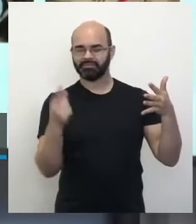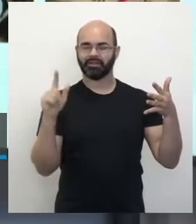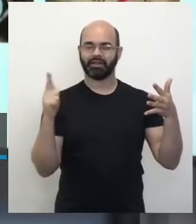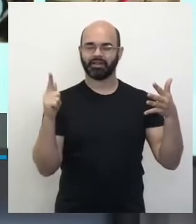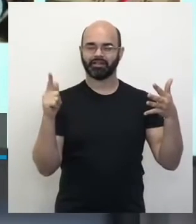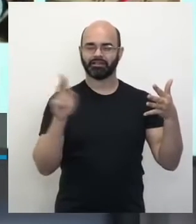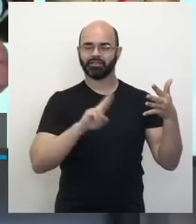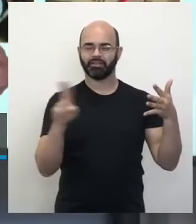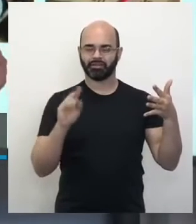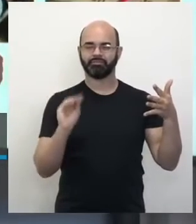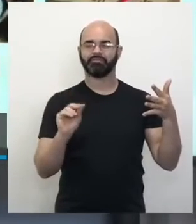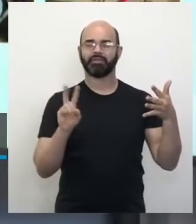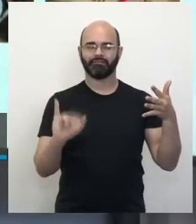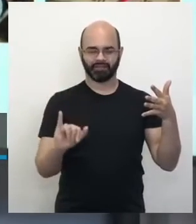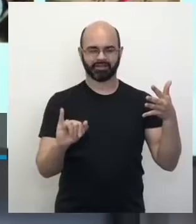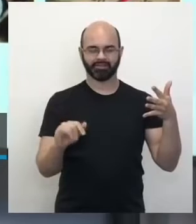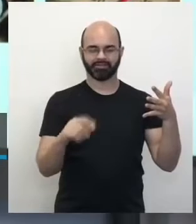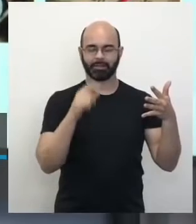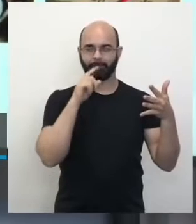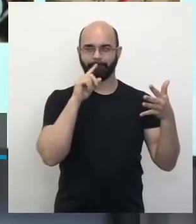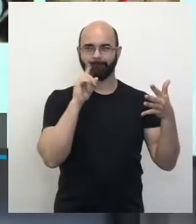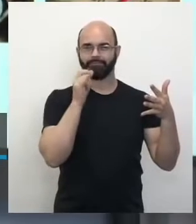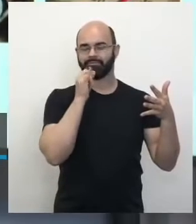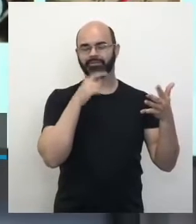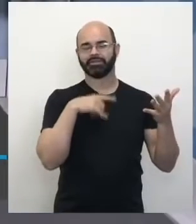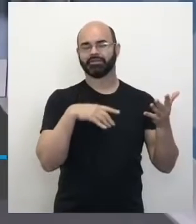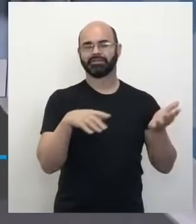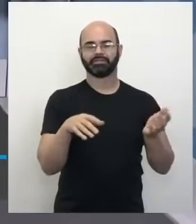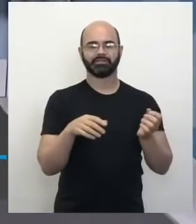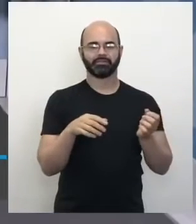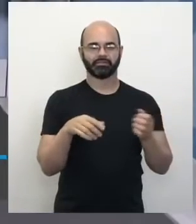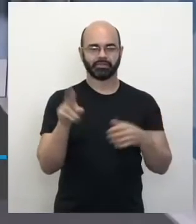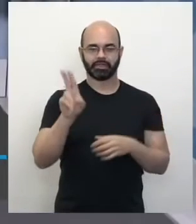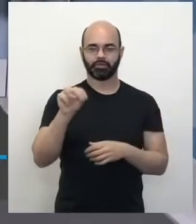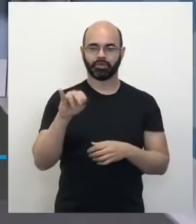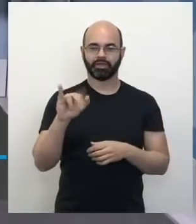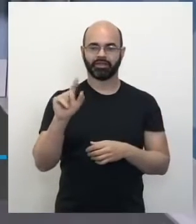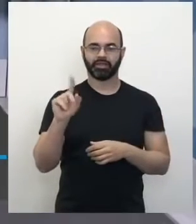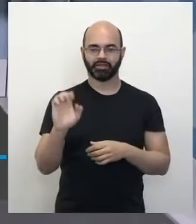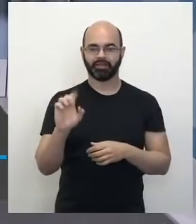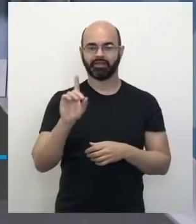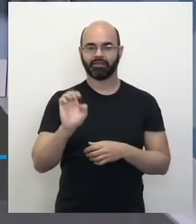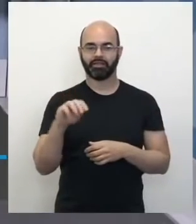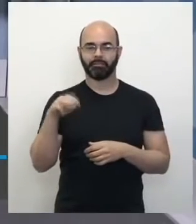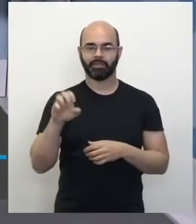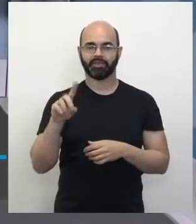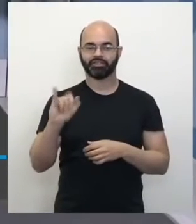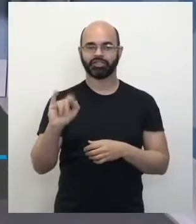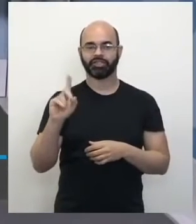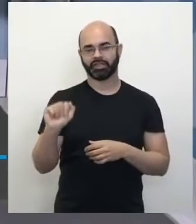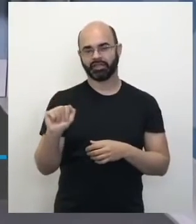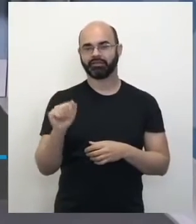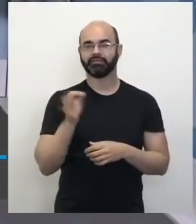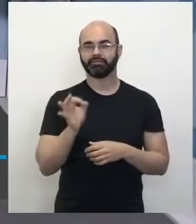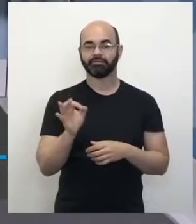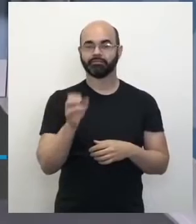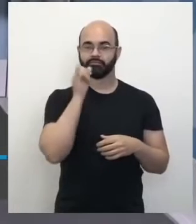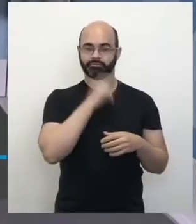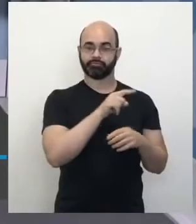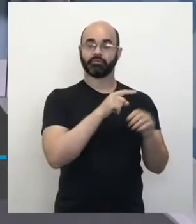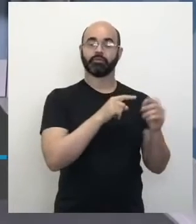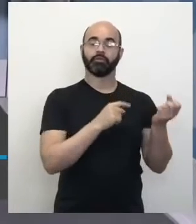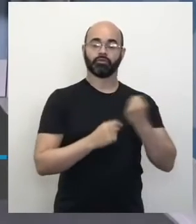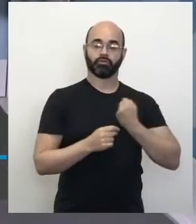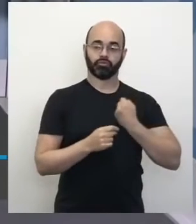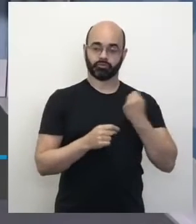grandeza. Pode perceber, né? Numa sala Ou tinha... unidade medida. Ou uma unidade de medida, né? Não, na verdade vai vir o